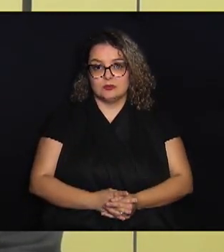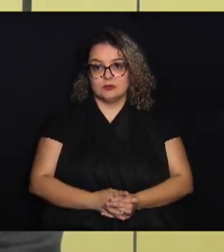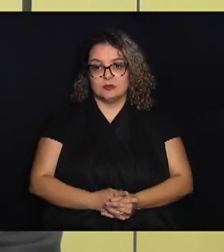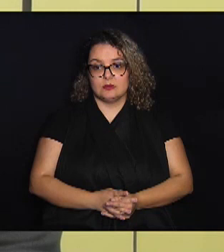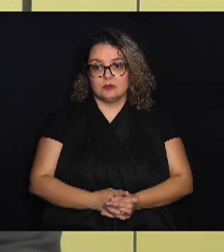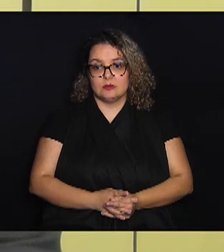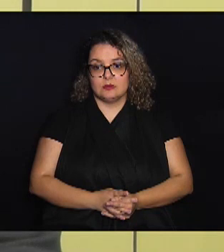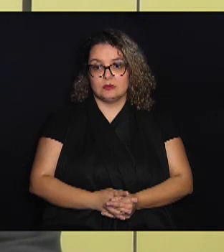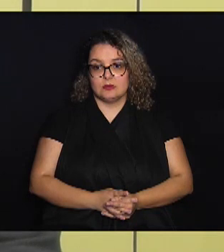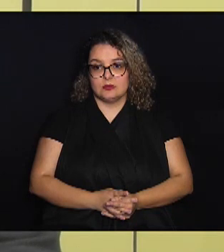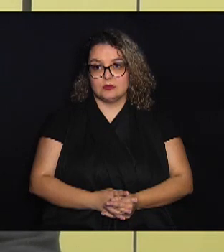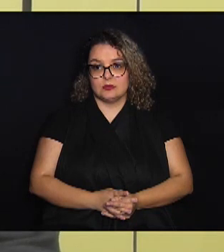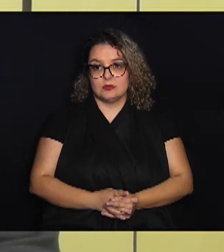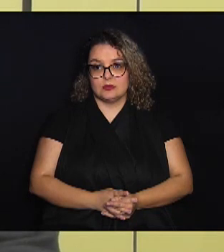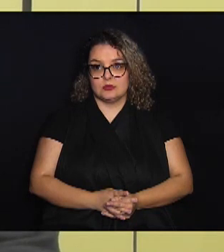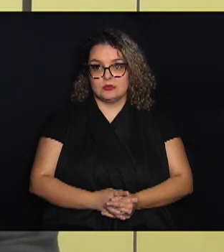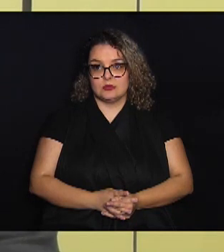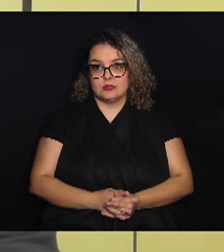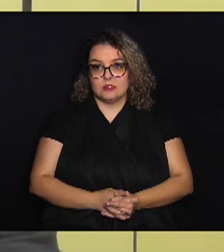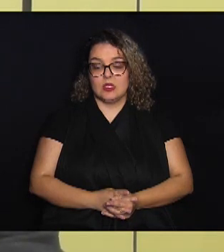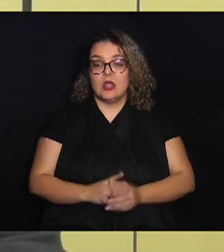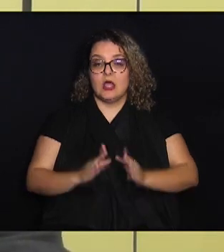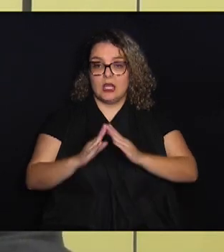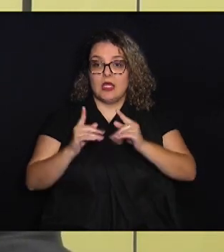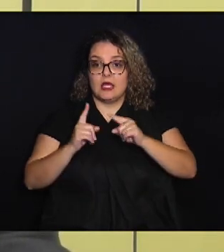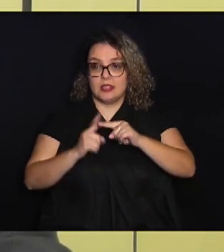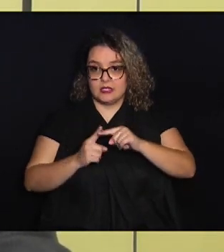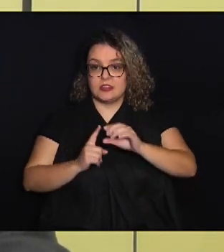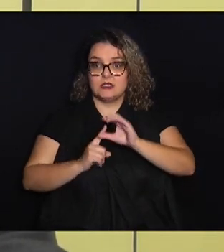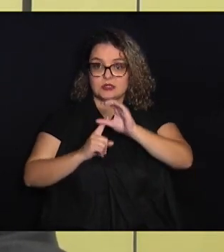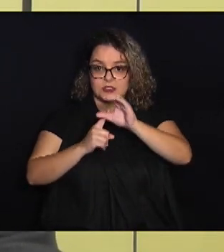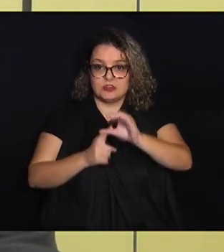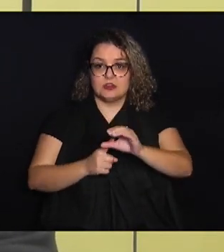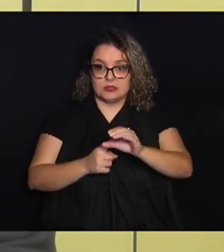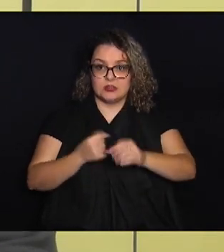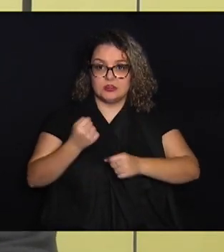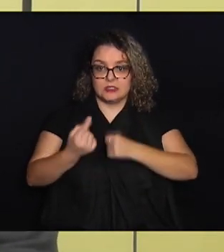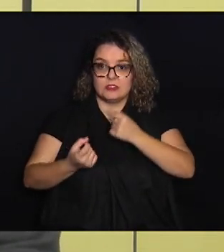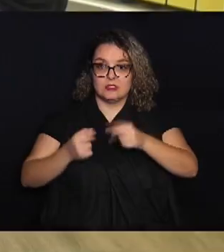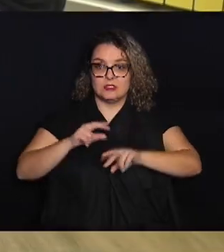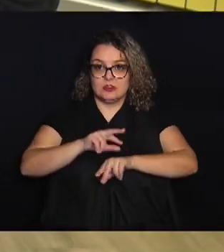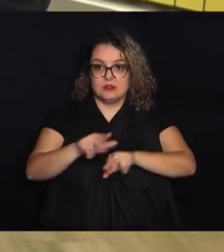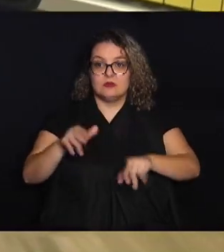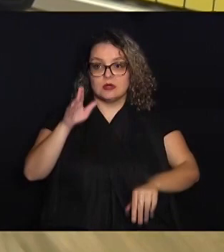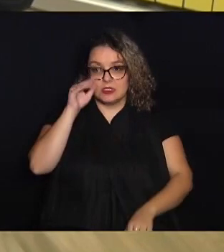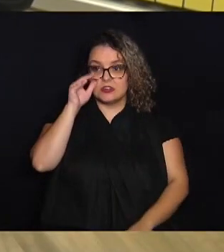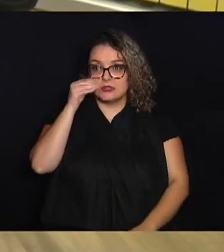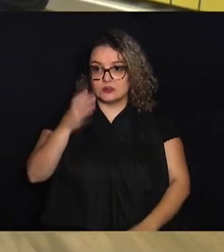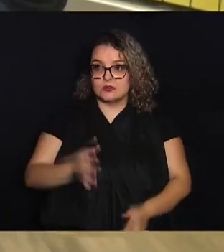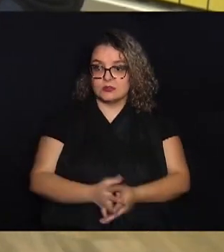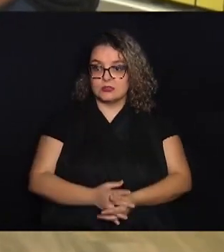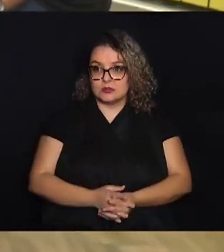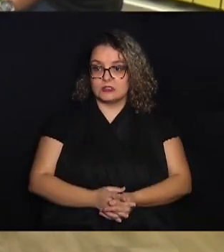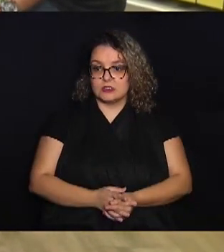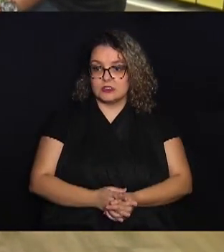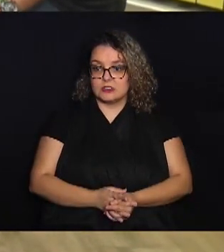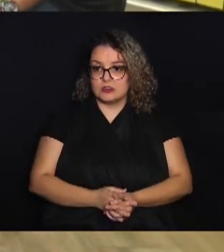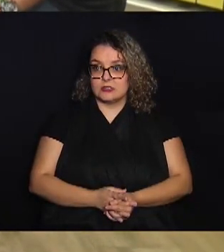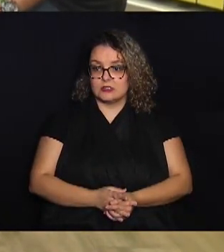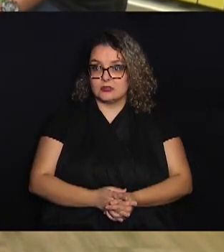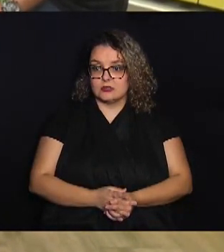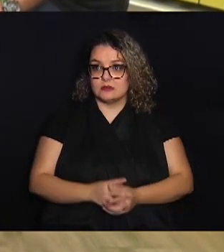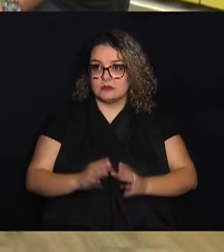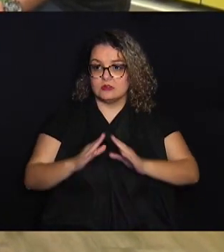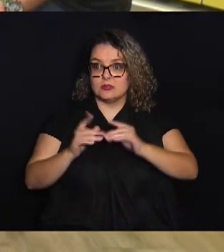Inclusive, a catedral tem tem muitas curiosidades na